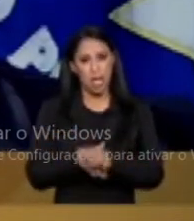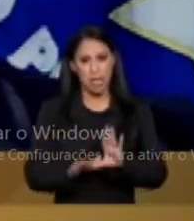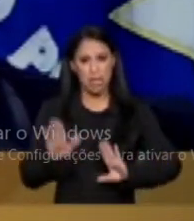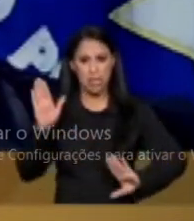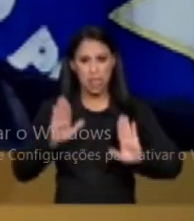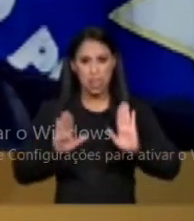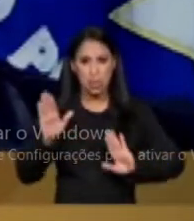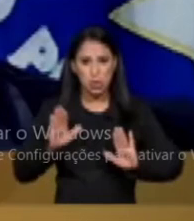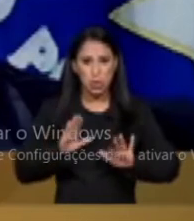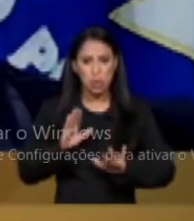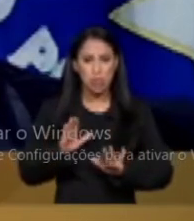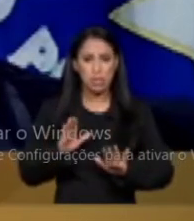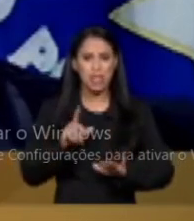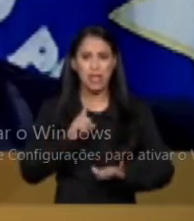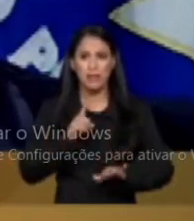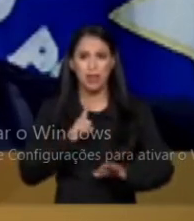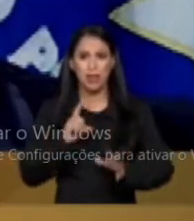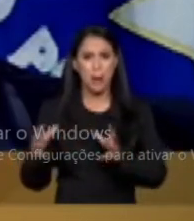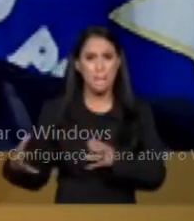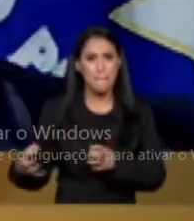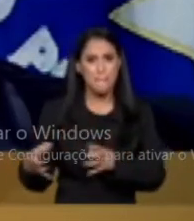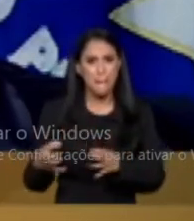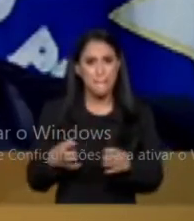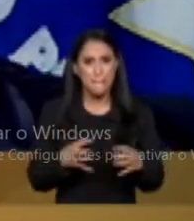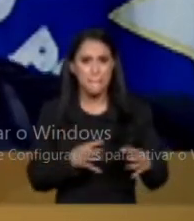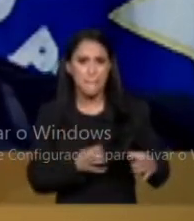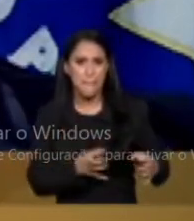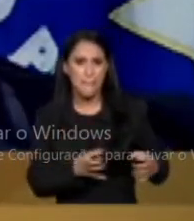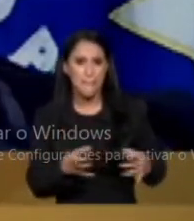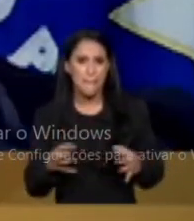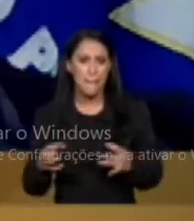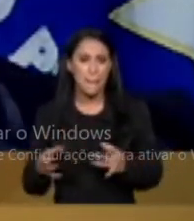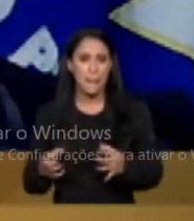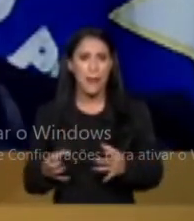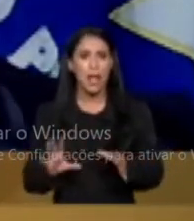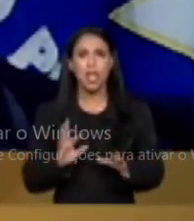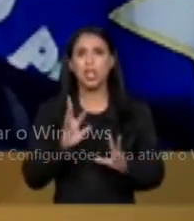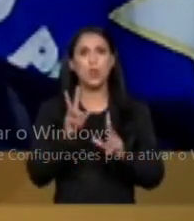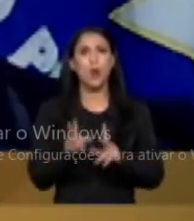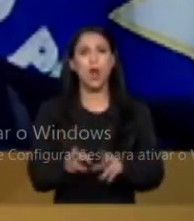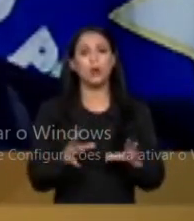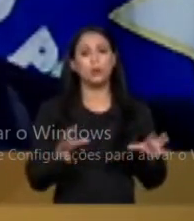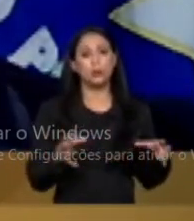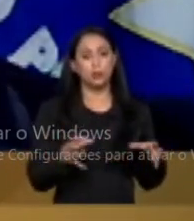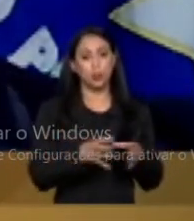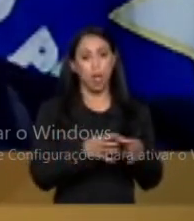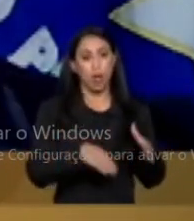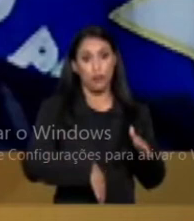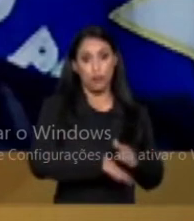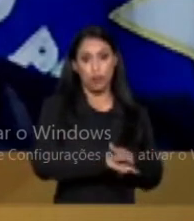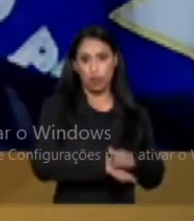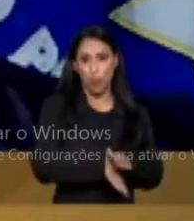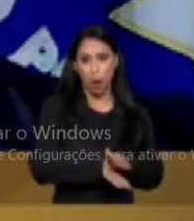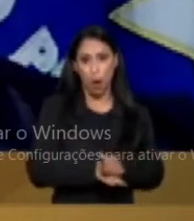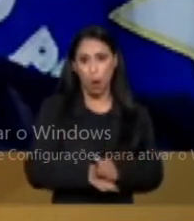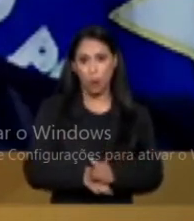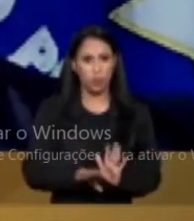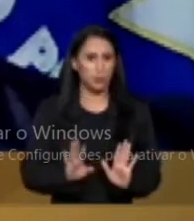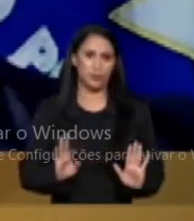se transformem no embate entre times de futebol. Eleições são